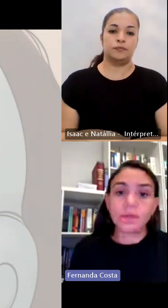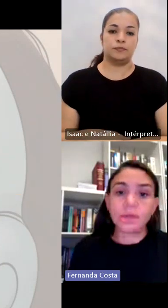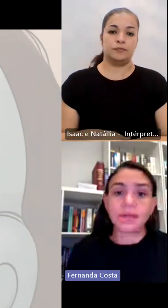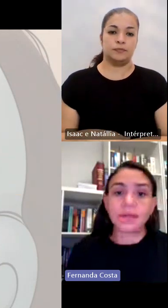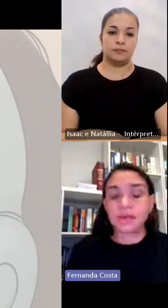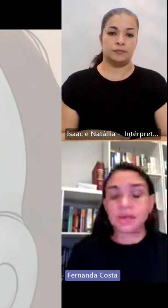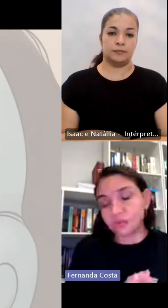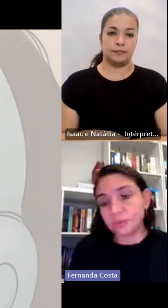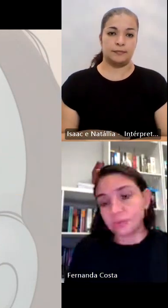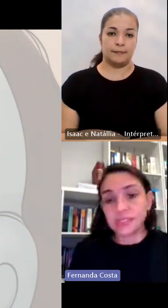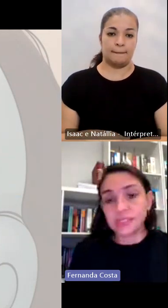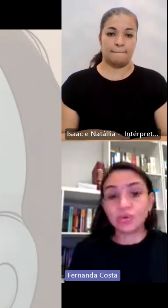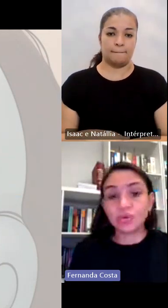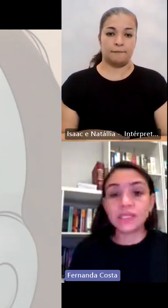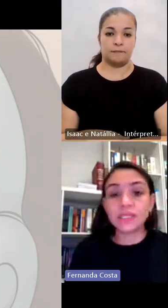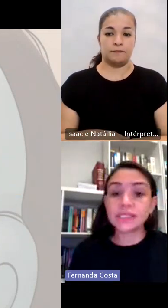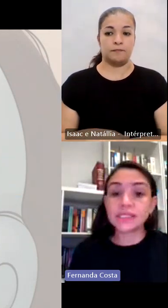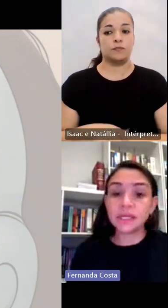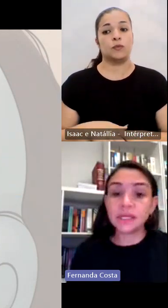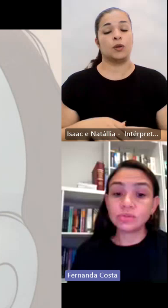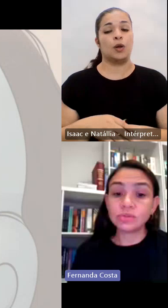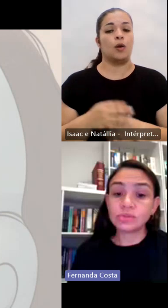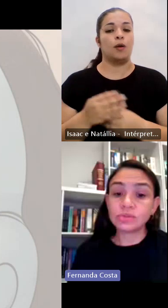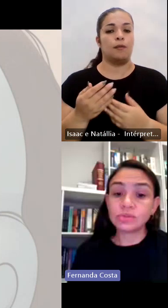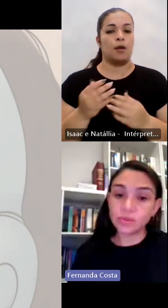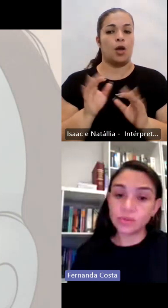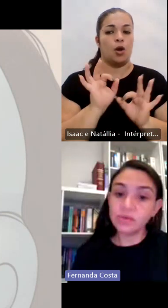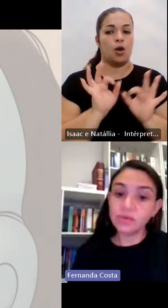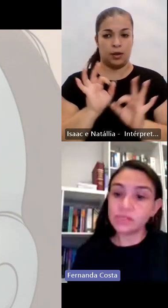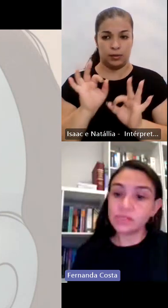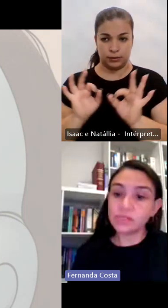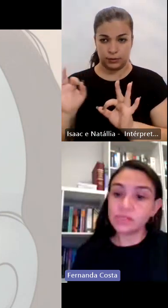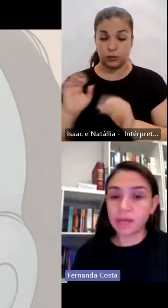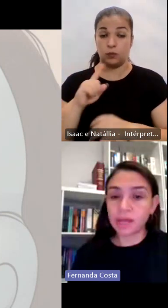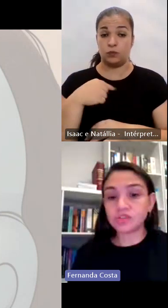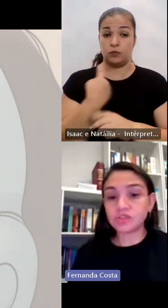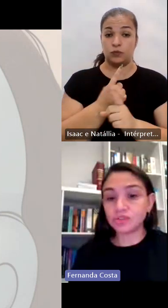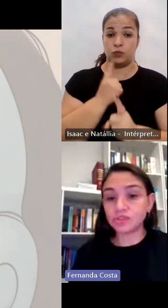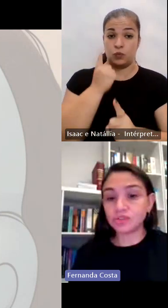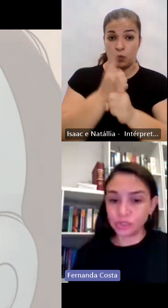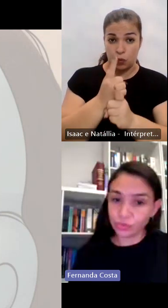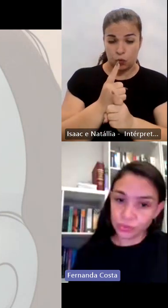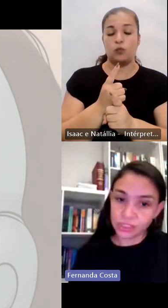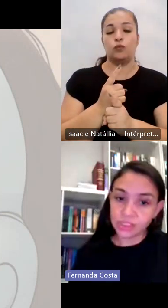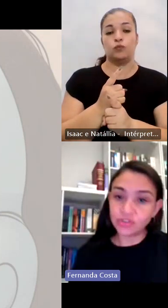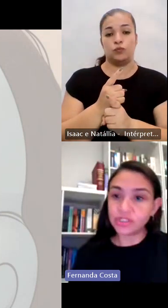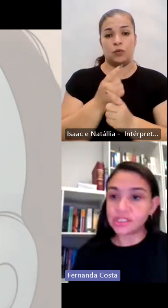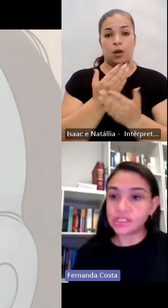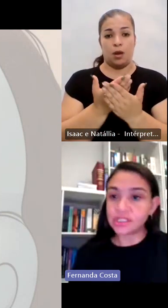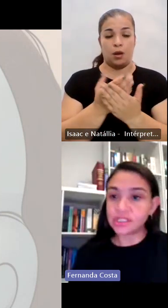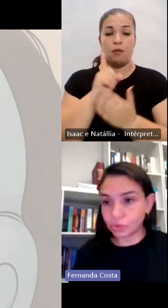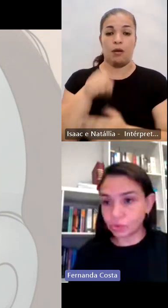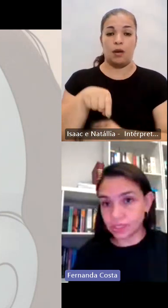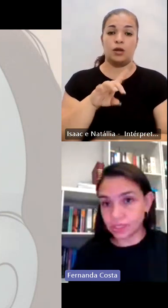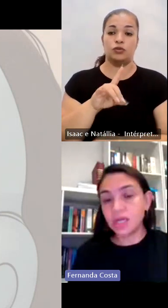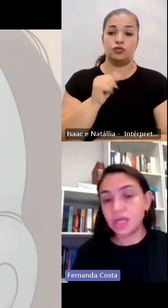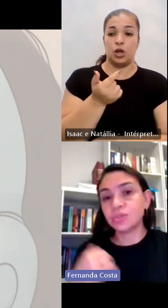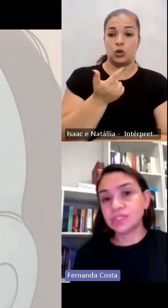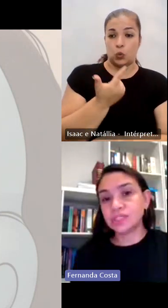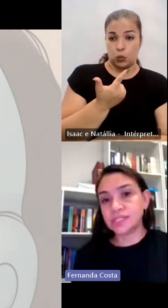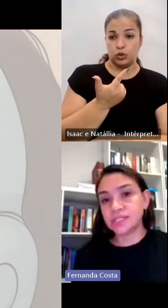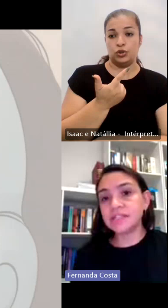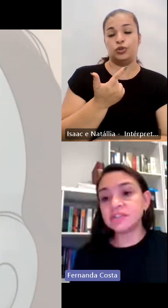Só para questão de organização, os nossos encontros síncronos estão marcados para o dia 2/12 e dia 16/12.